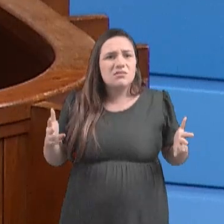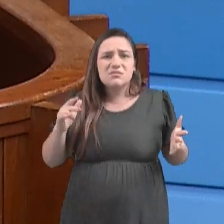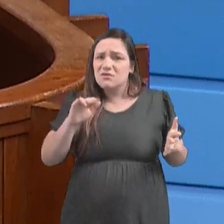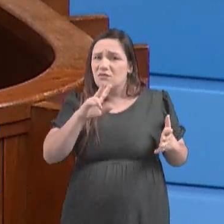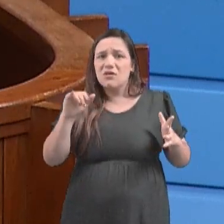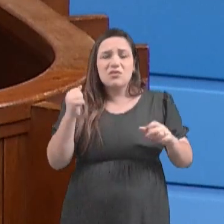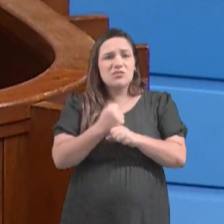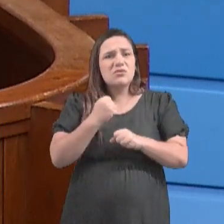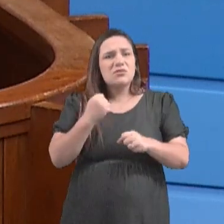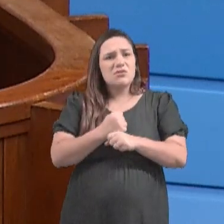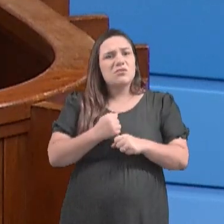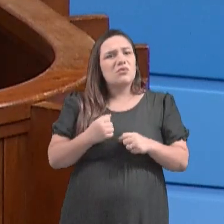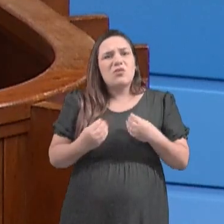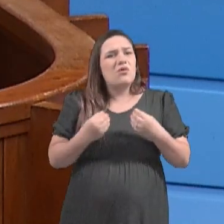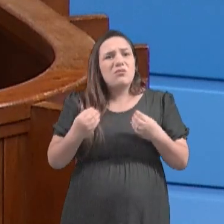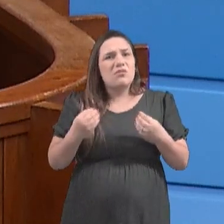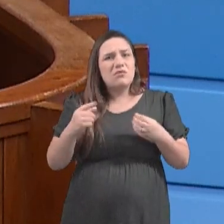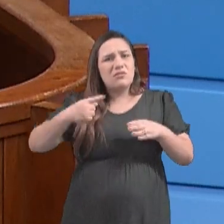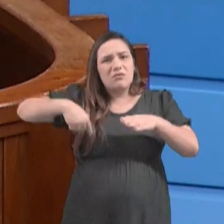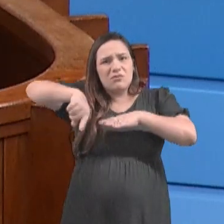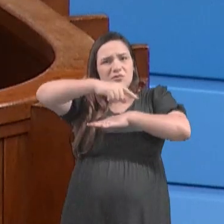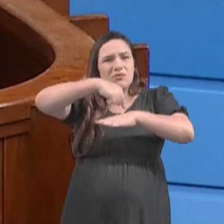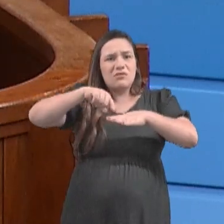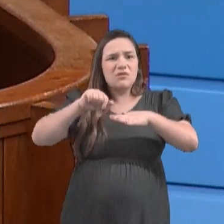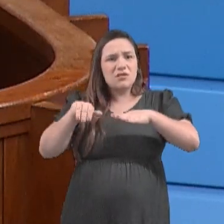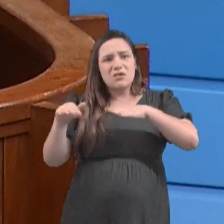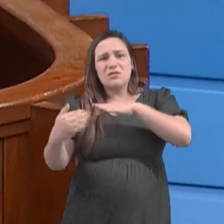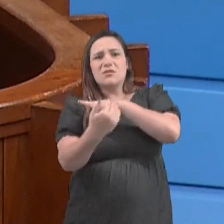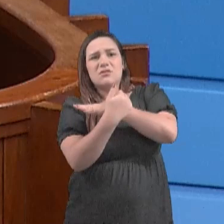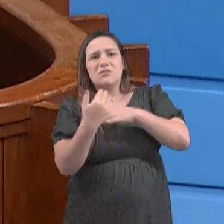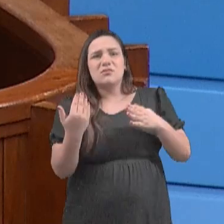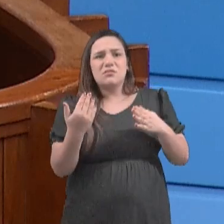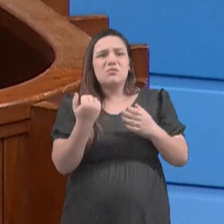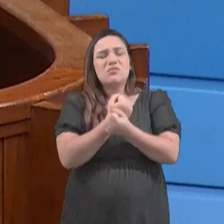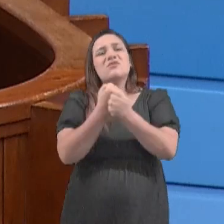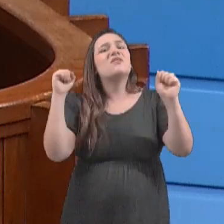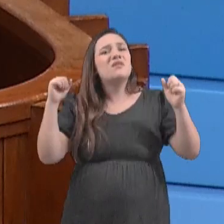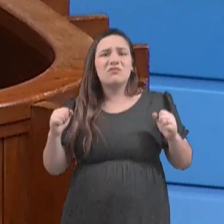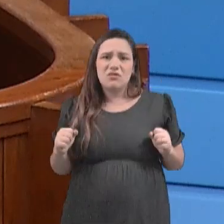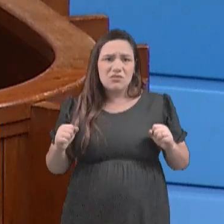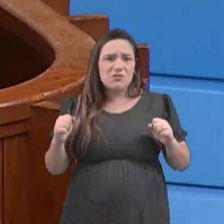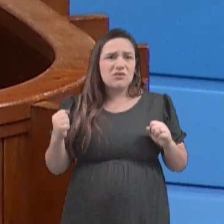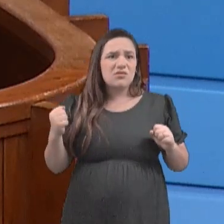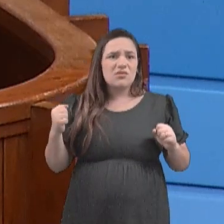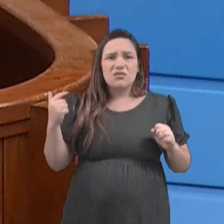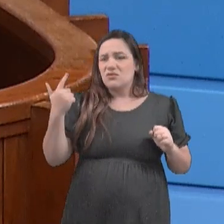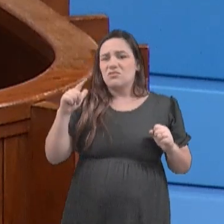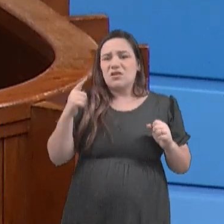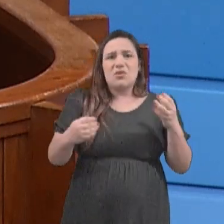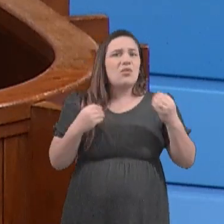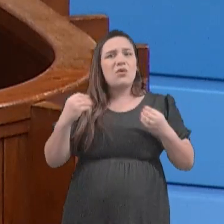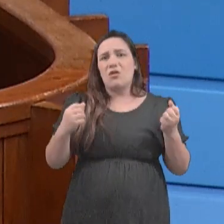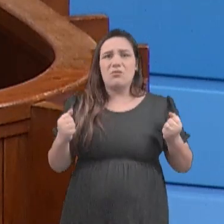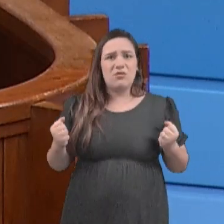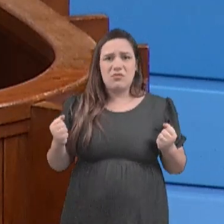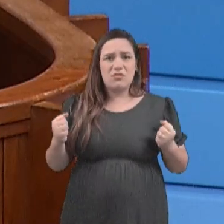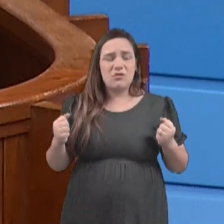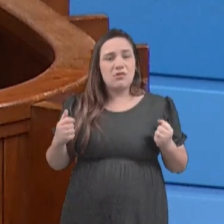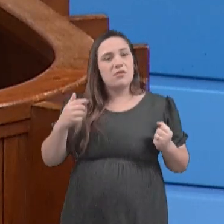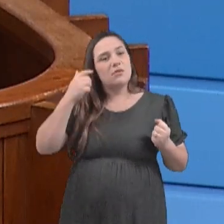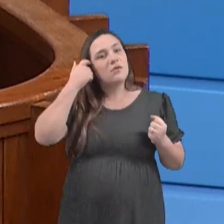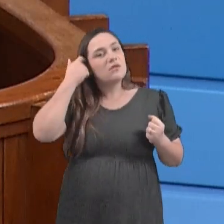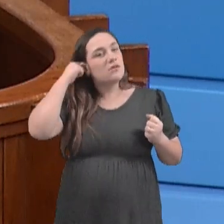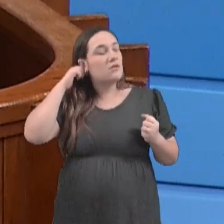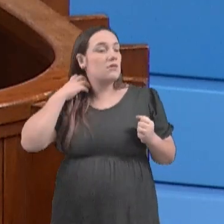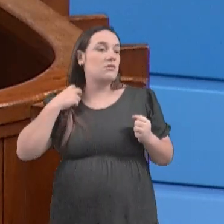esses prédios, como é que vai andar aqui dentro? Não tem condição, não tem mobilidade urbana que defina isso. Eu não